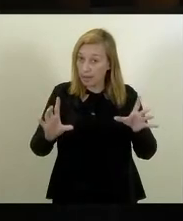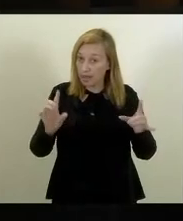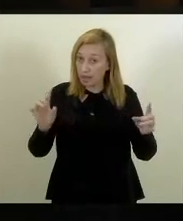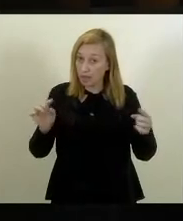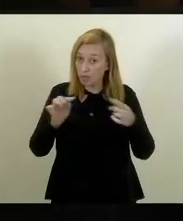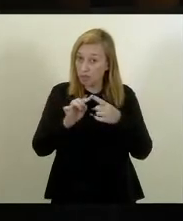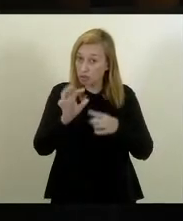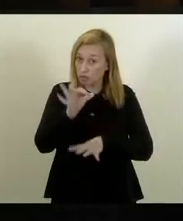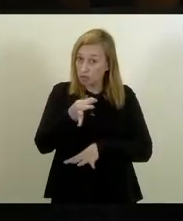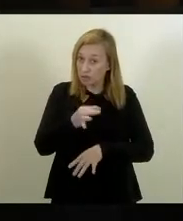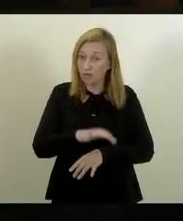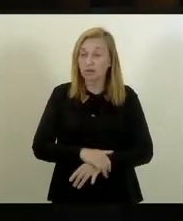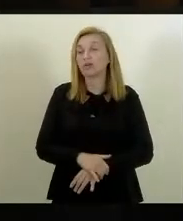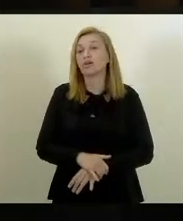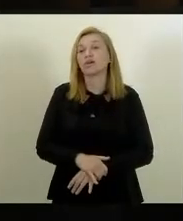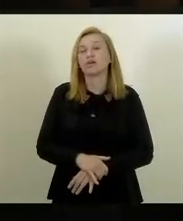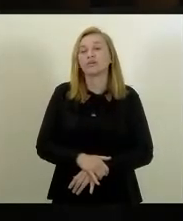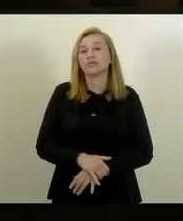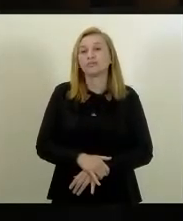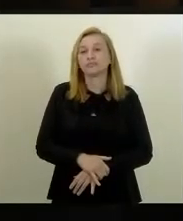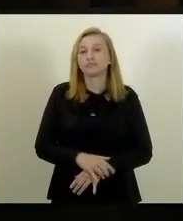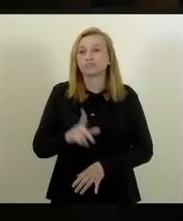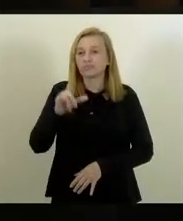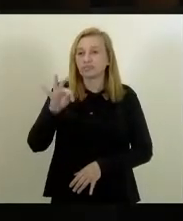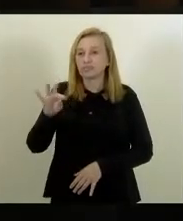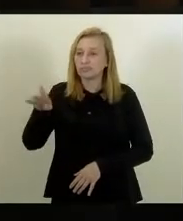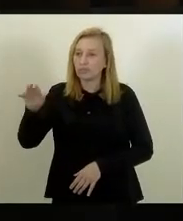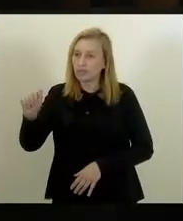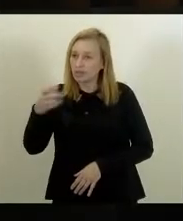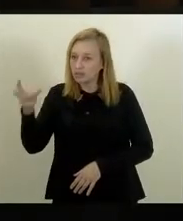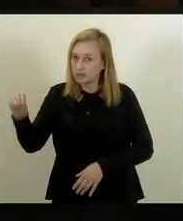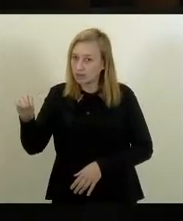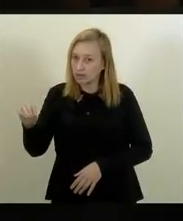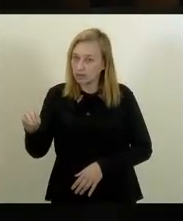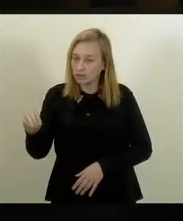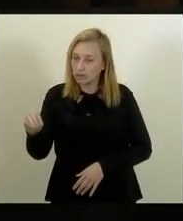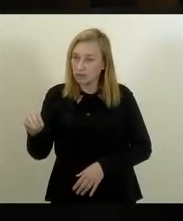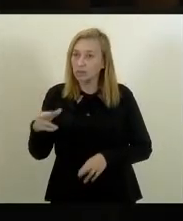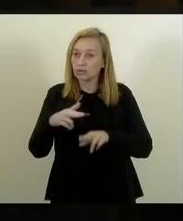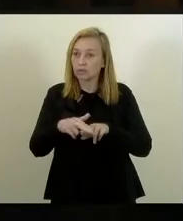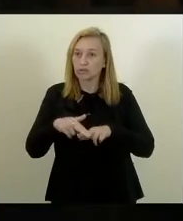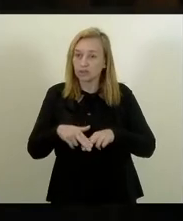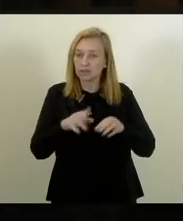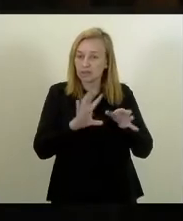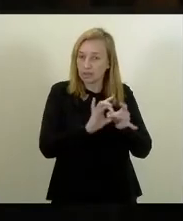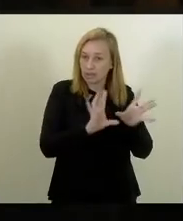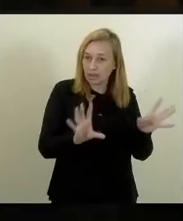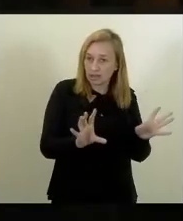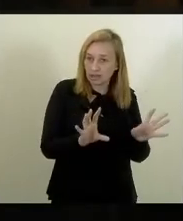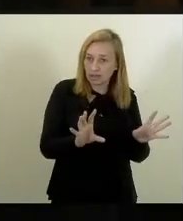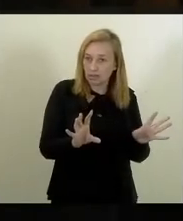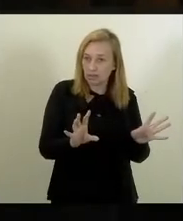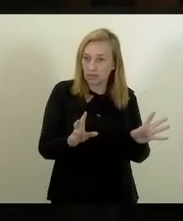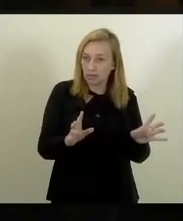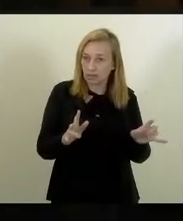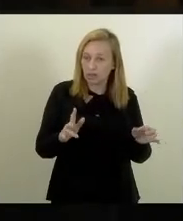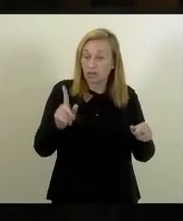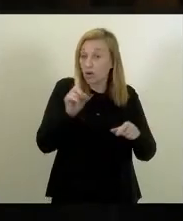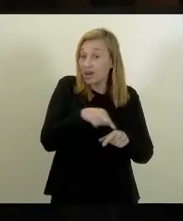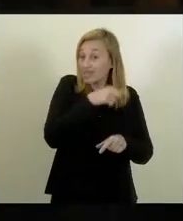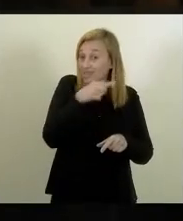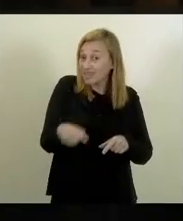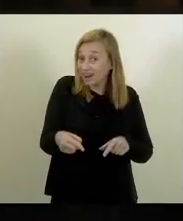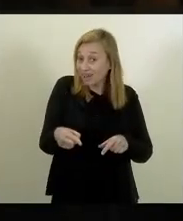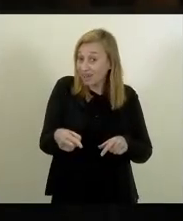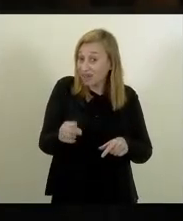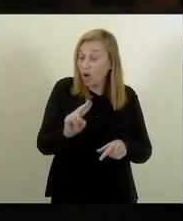objetivamente, e a licitação, por conta dessa deliberação, for cancelada